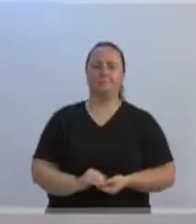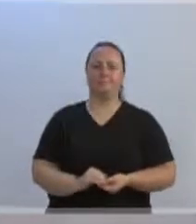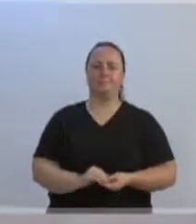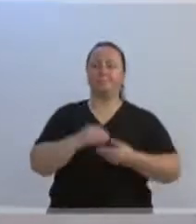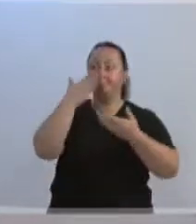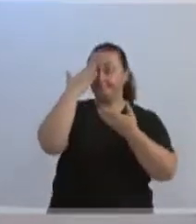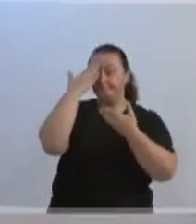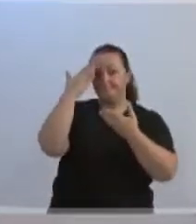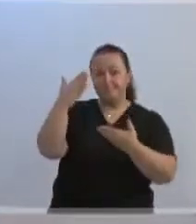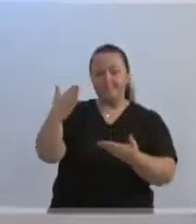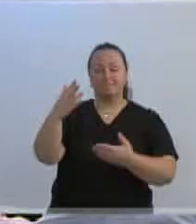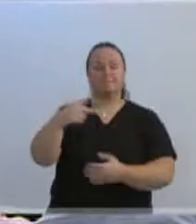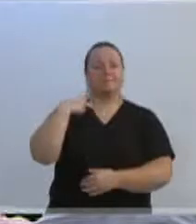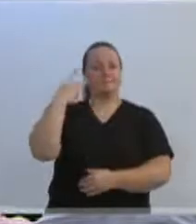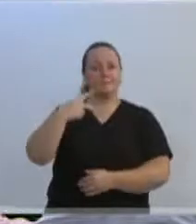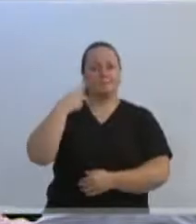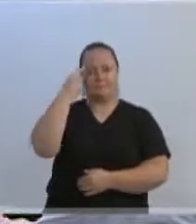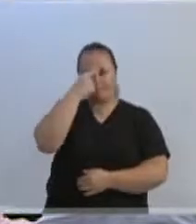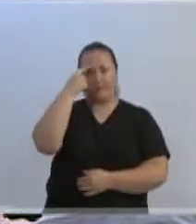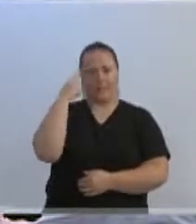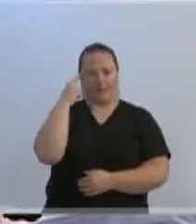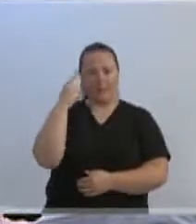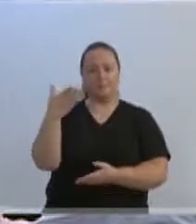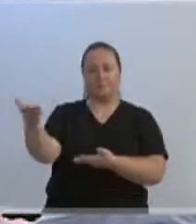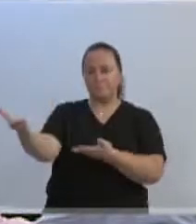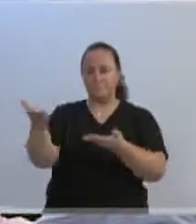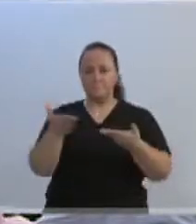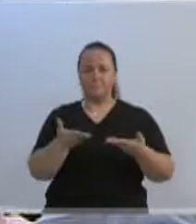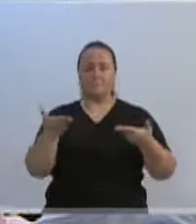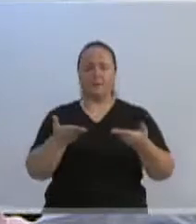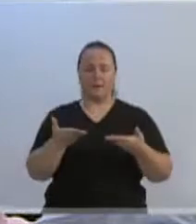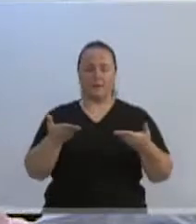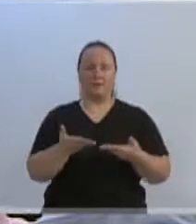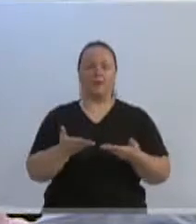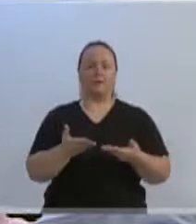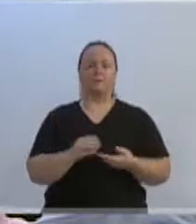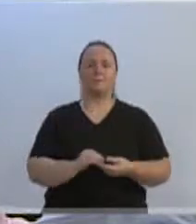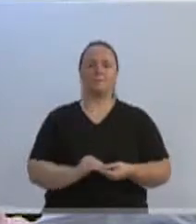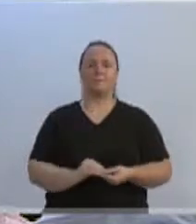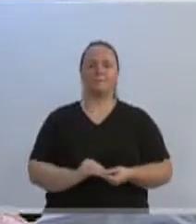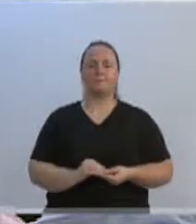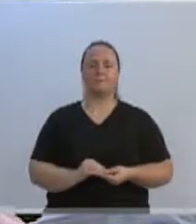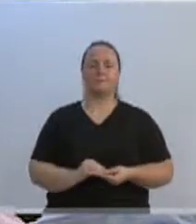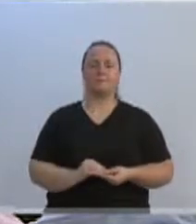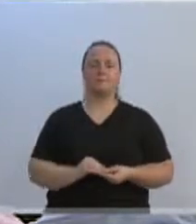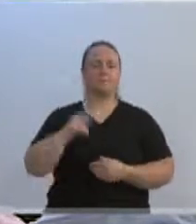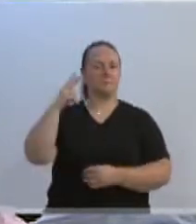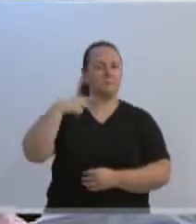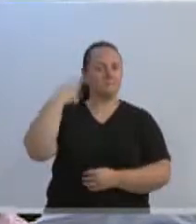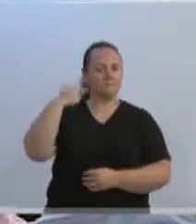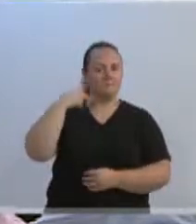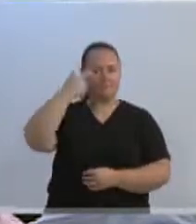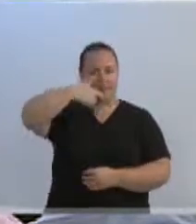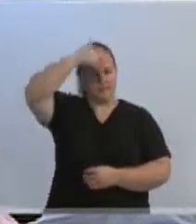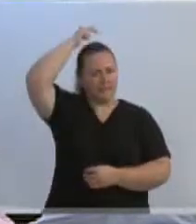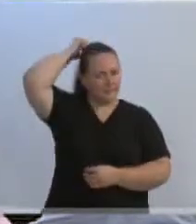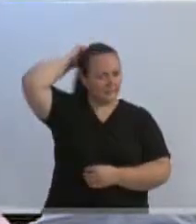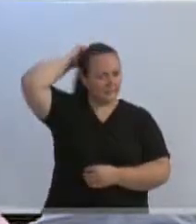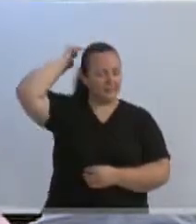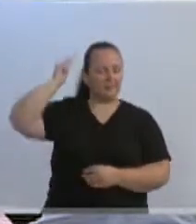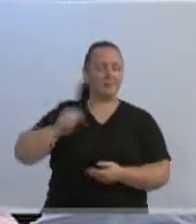vereador ito convida agora para fazer uso da palavra o vereador adriano pereira